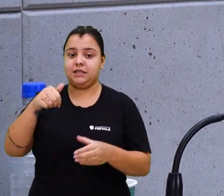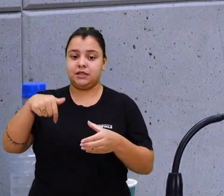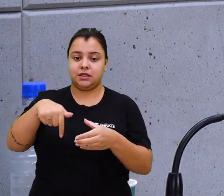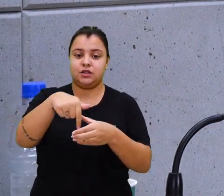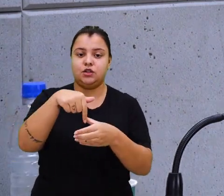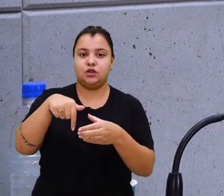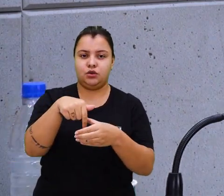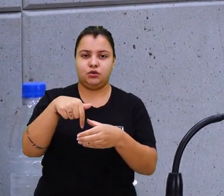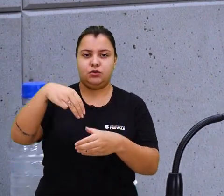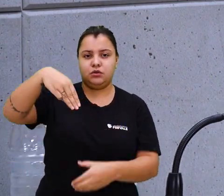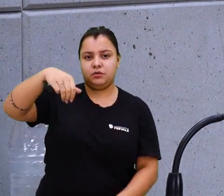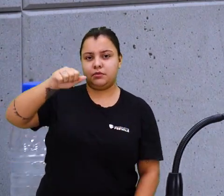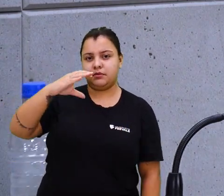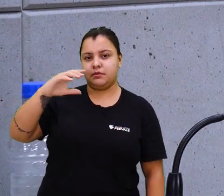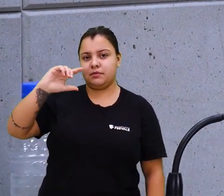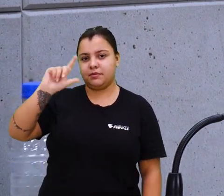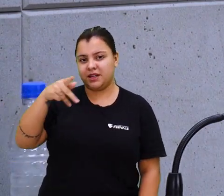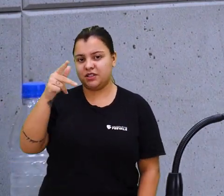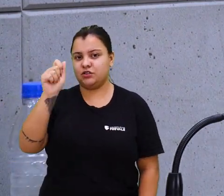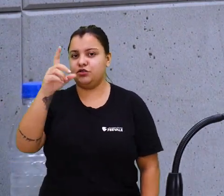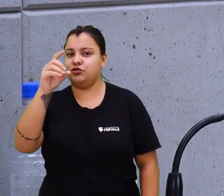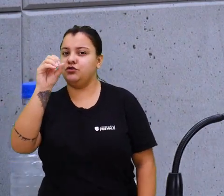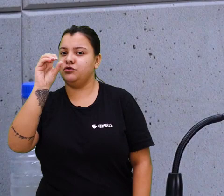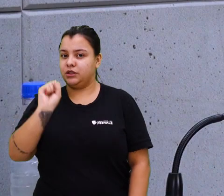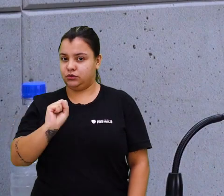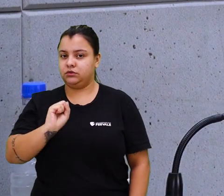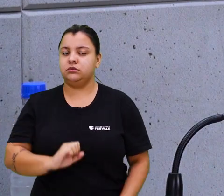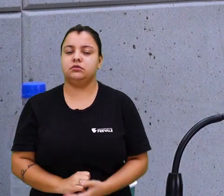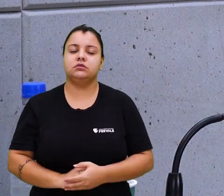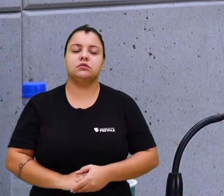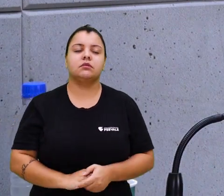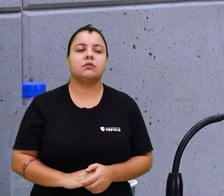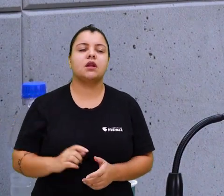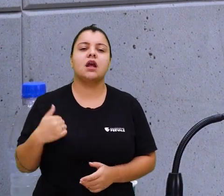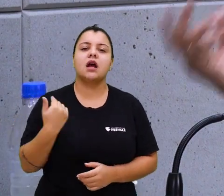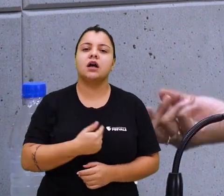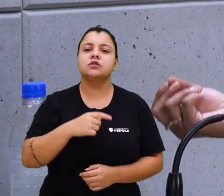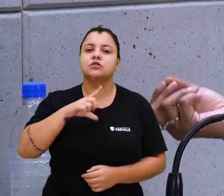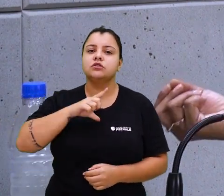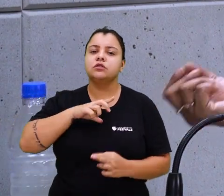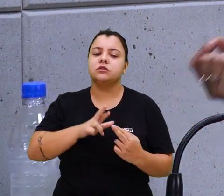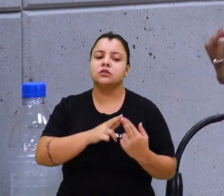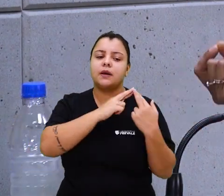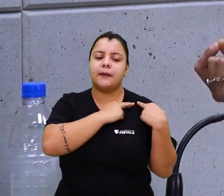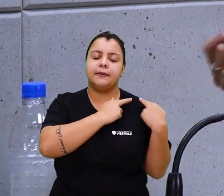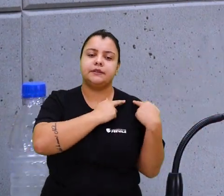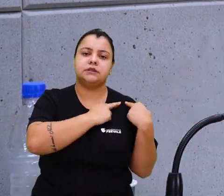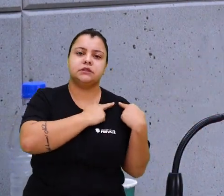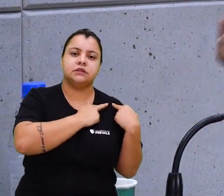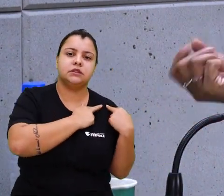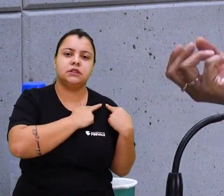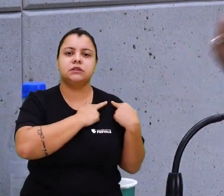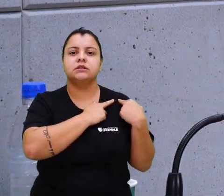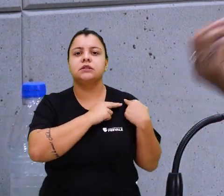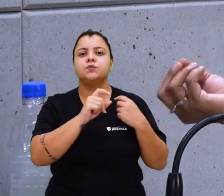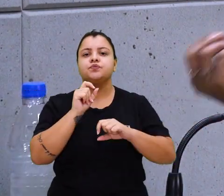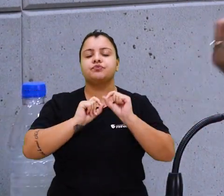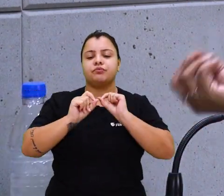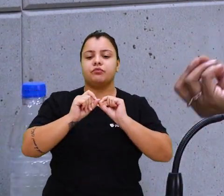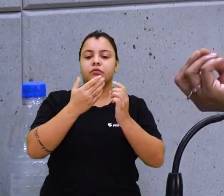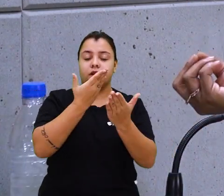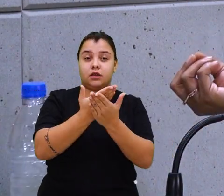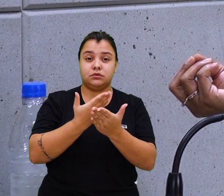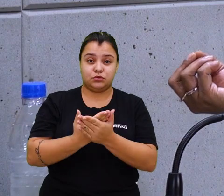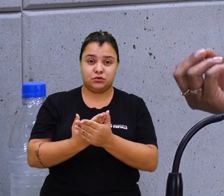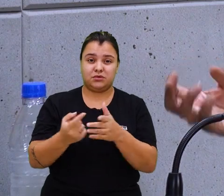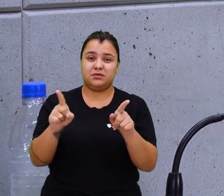dos Machados né Quilombo dos Machados ã a gente tem representação de da dos Estudantes